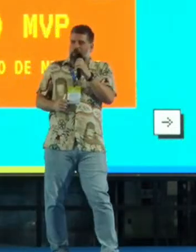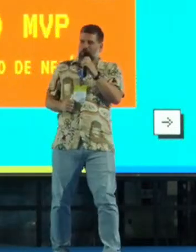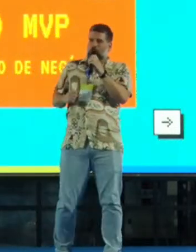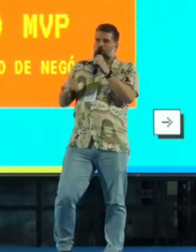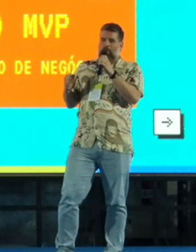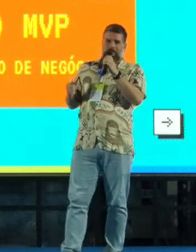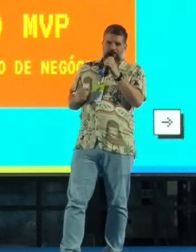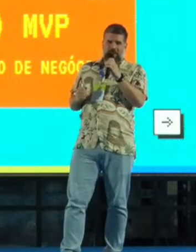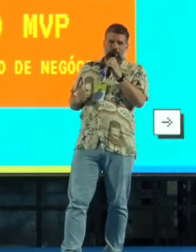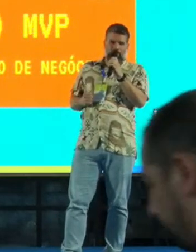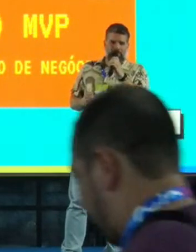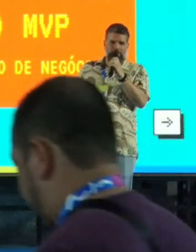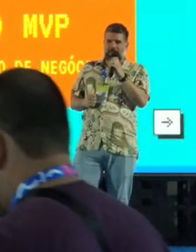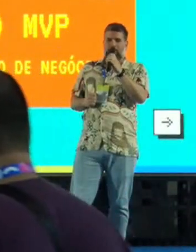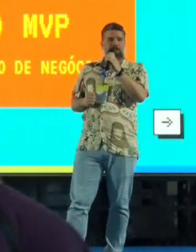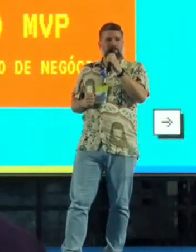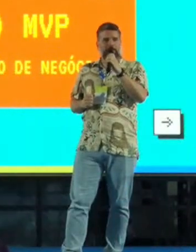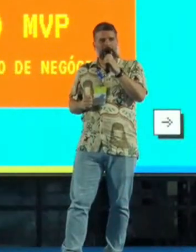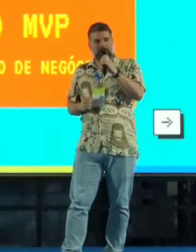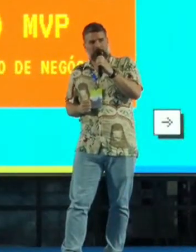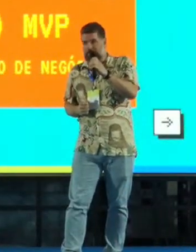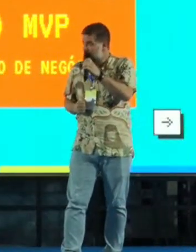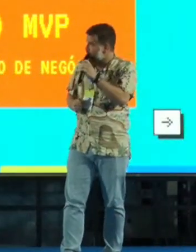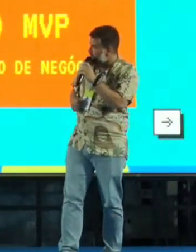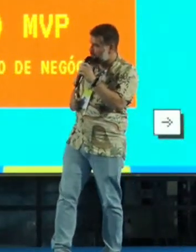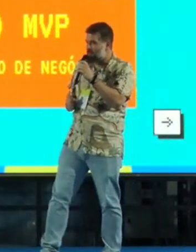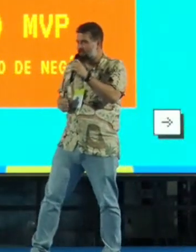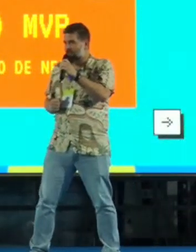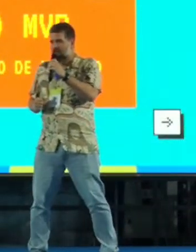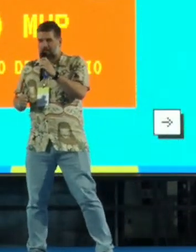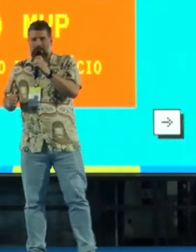Que eu tenho horror a plano de negócio. Tem alguém do Sebrae aqui, não?